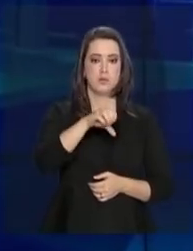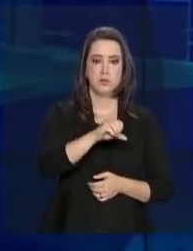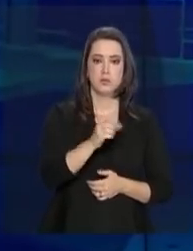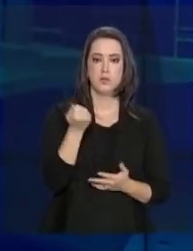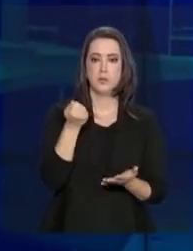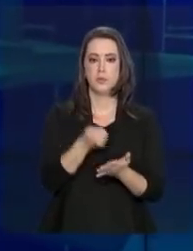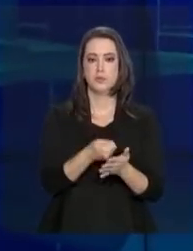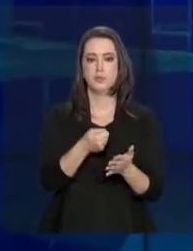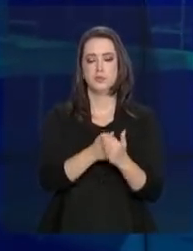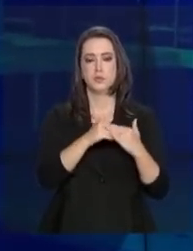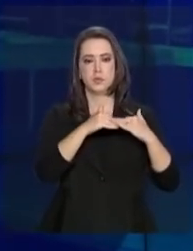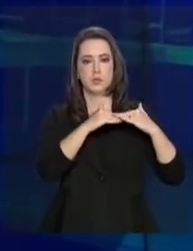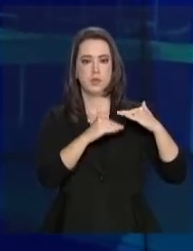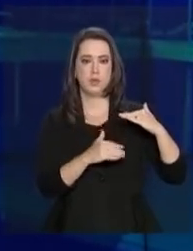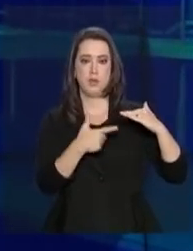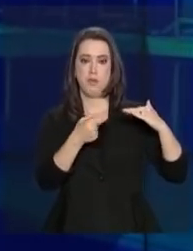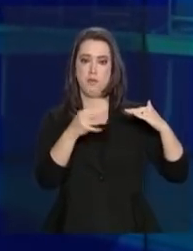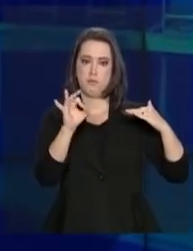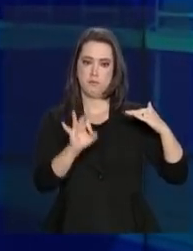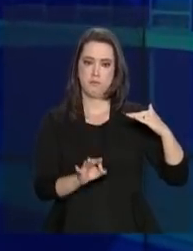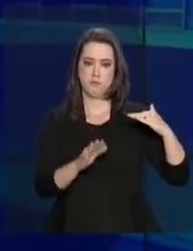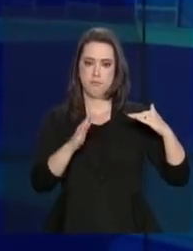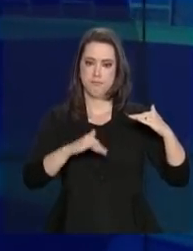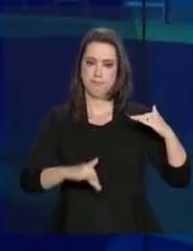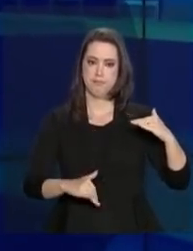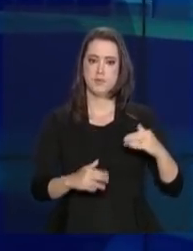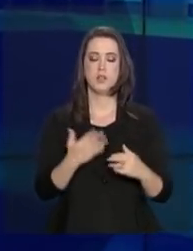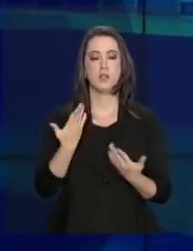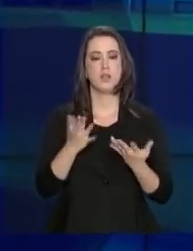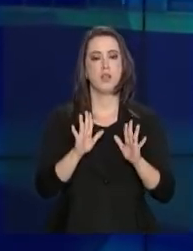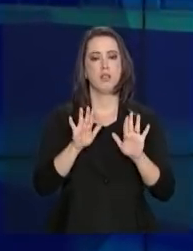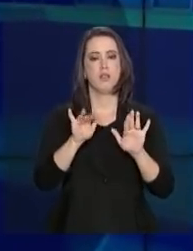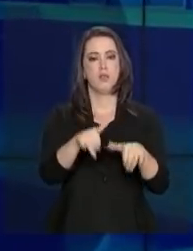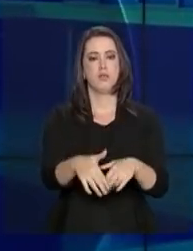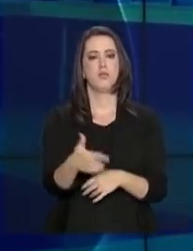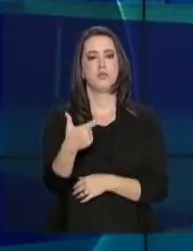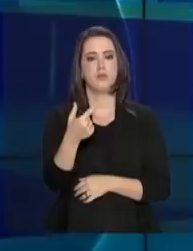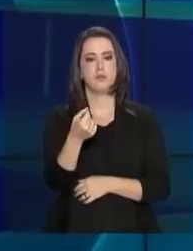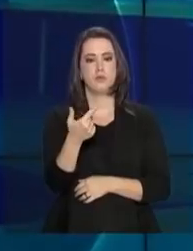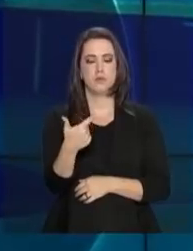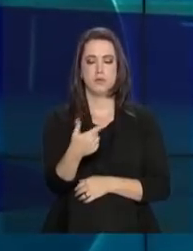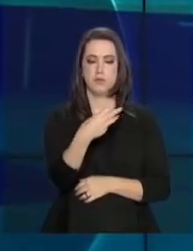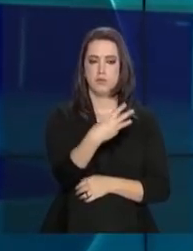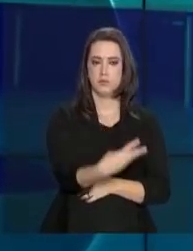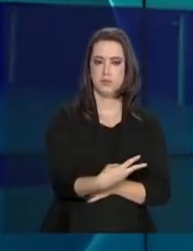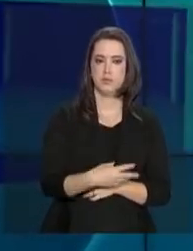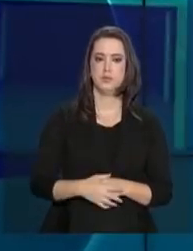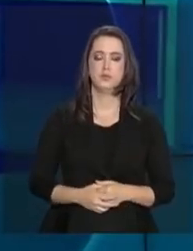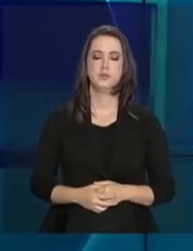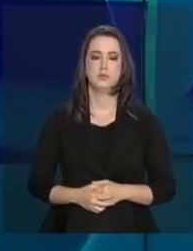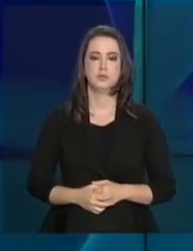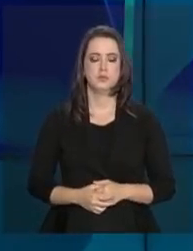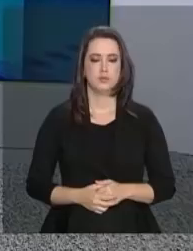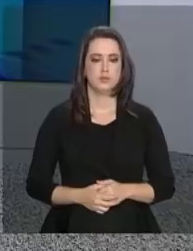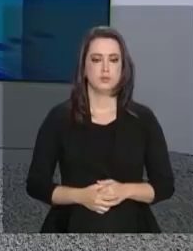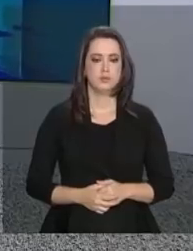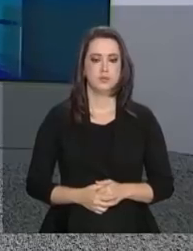2019 a cobrança será reduzida em 20% até extinção total em 2023